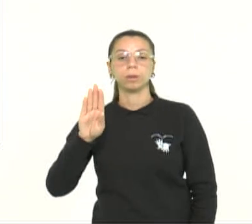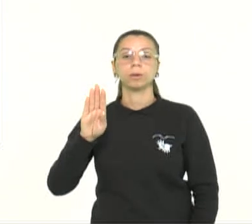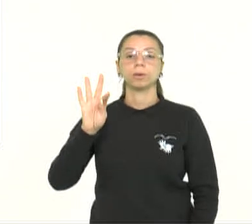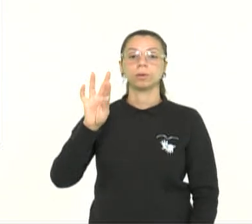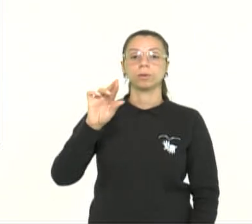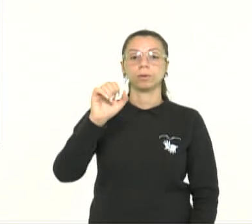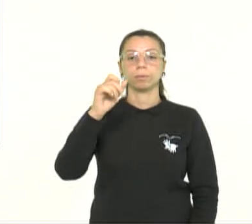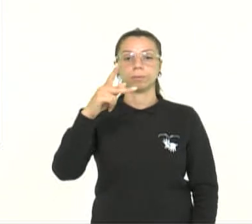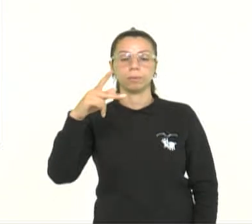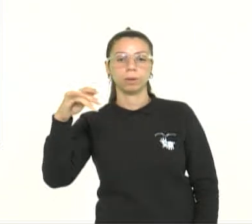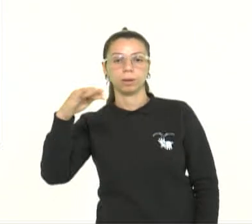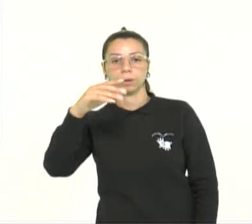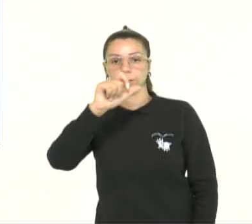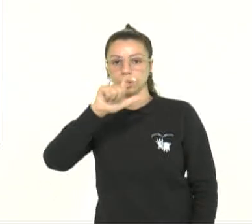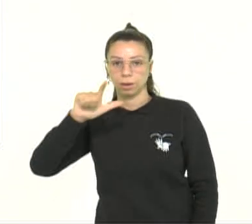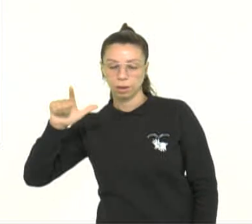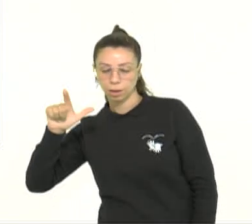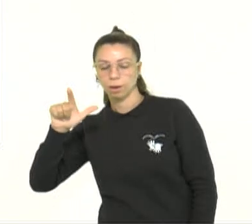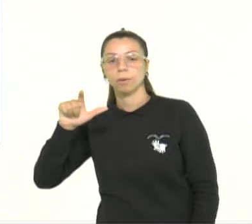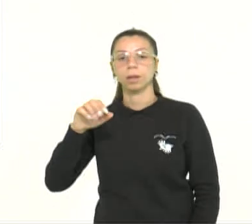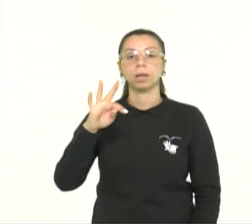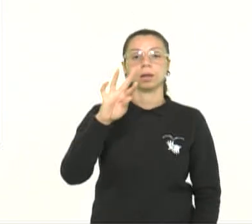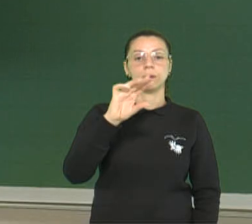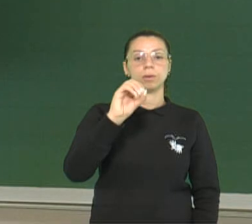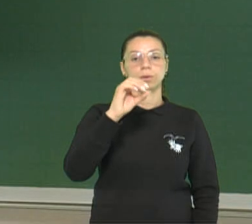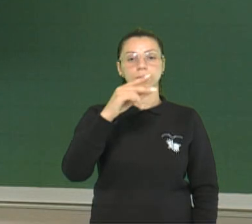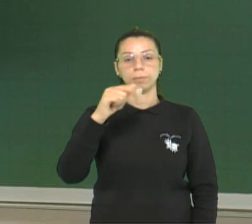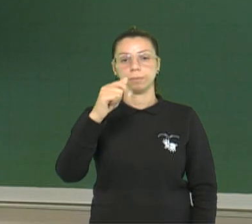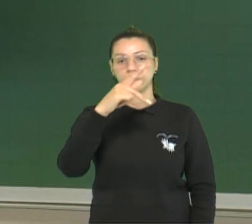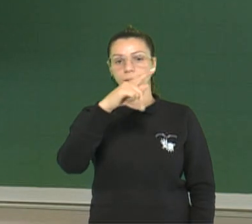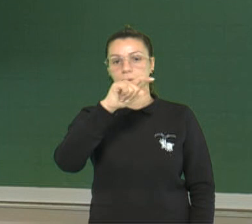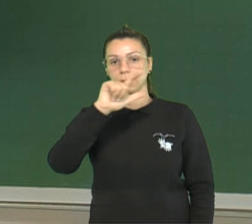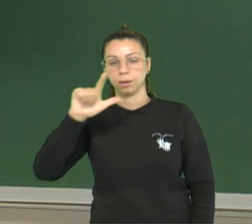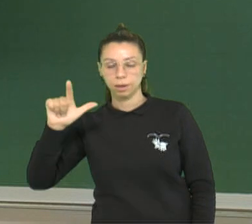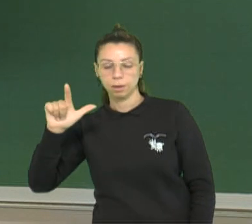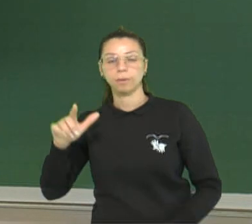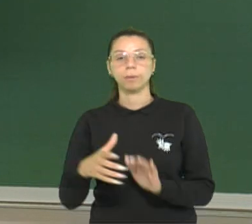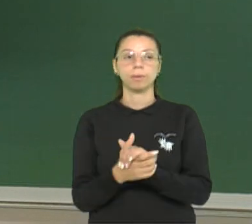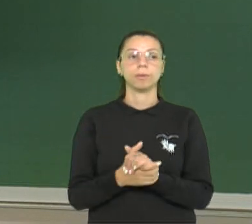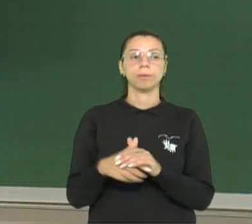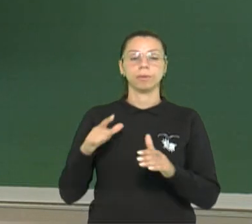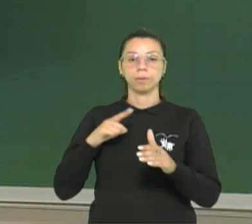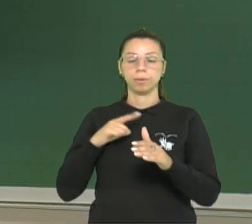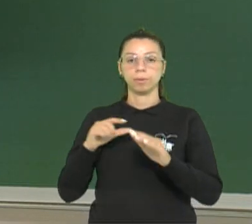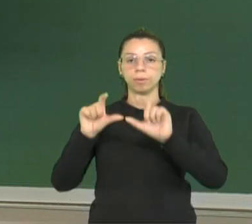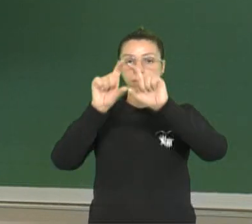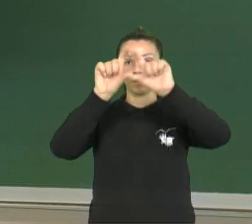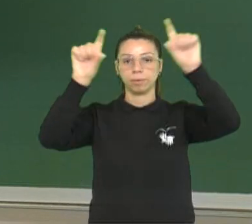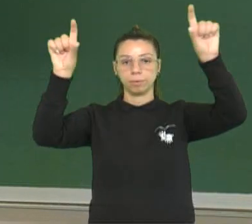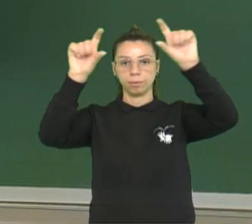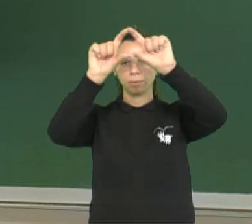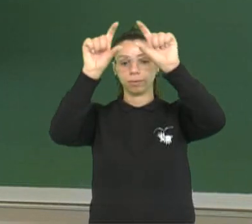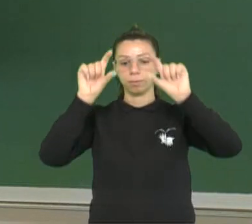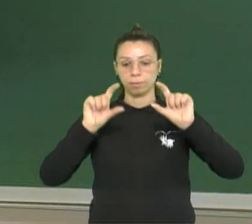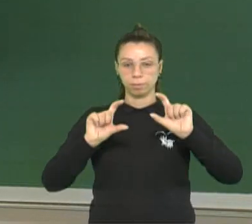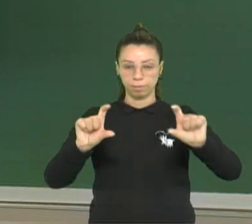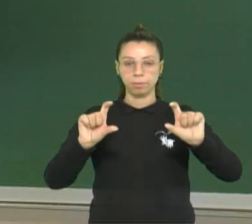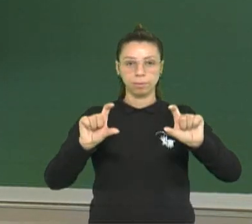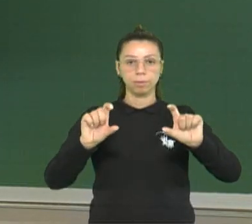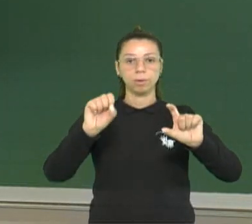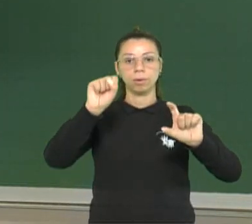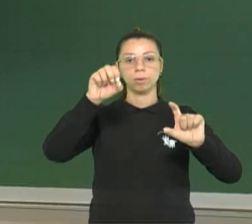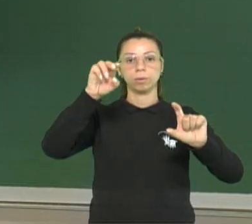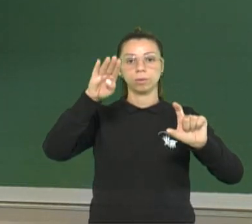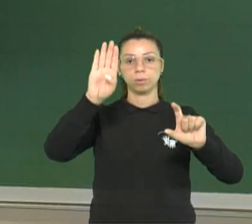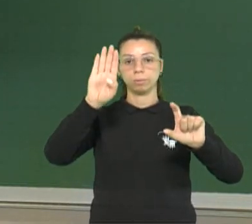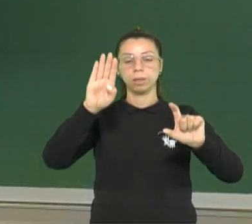do Trópico de Capricórnio, que faz a delimitação entre área de clima tropical e área de clima